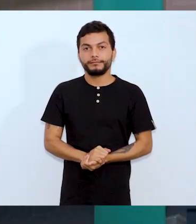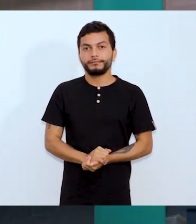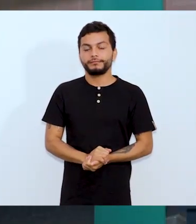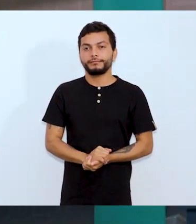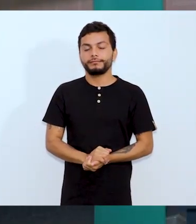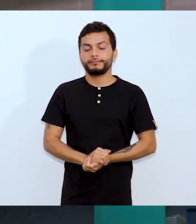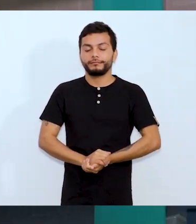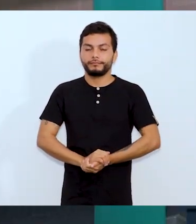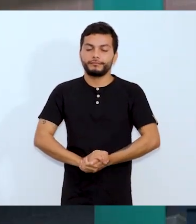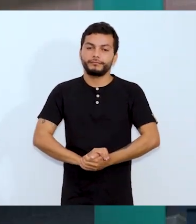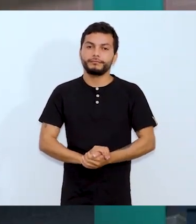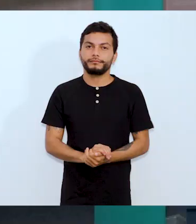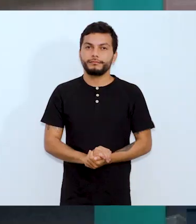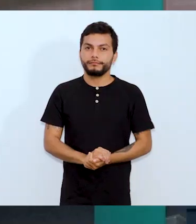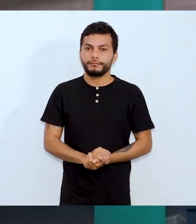As